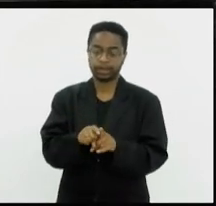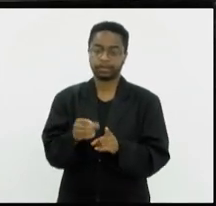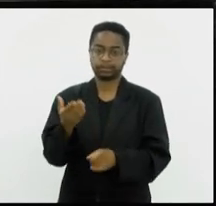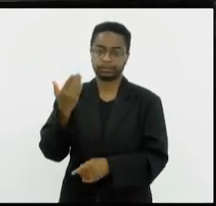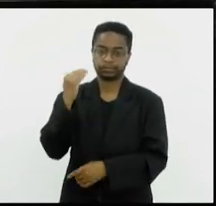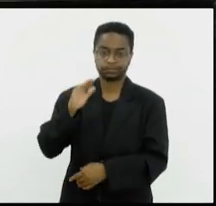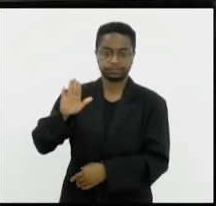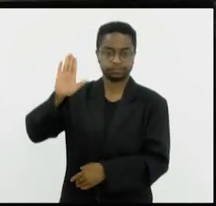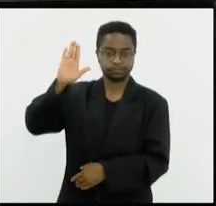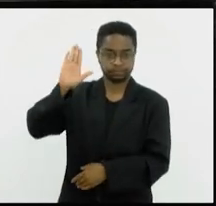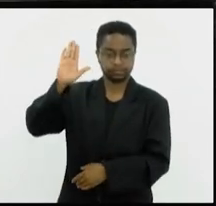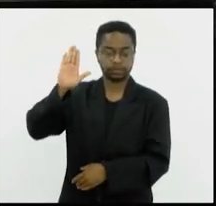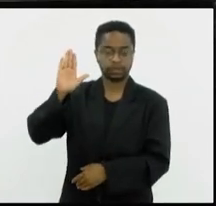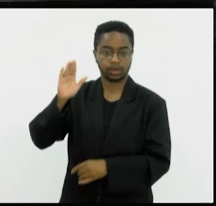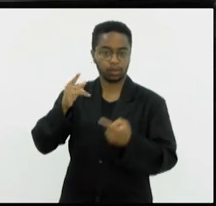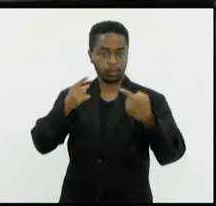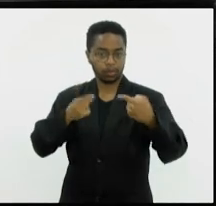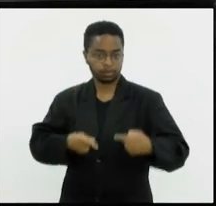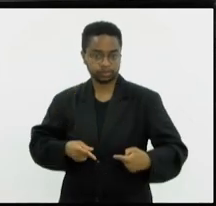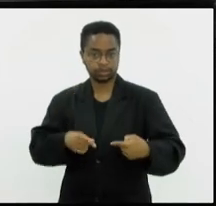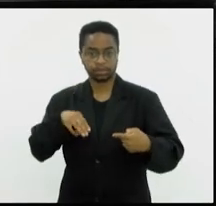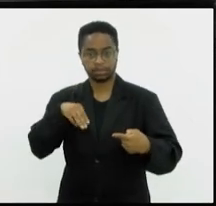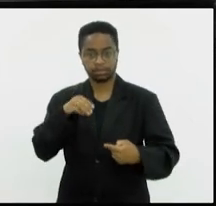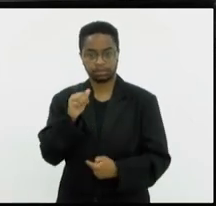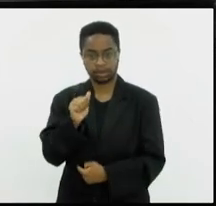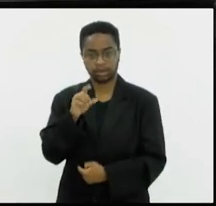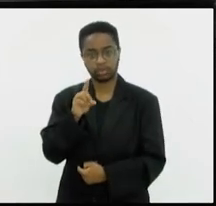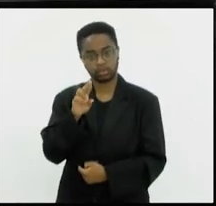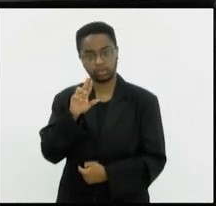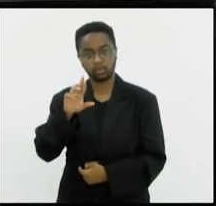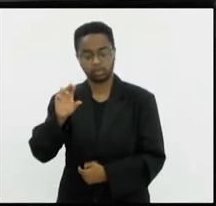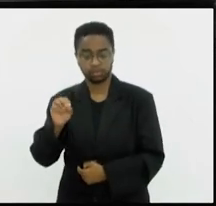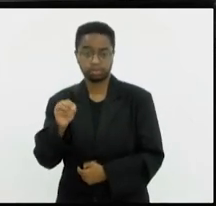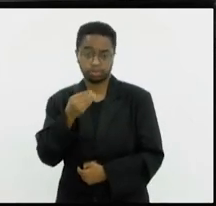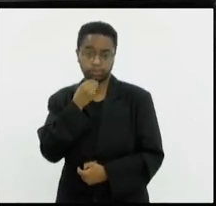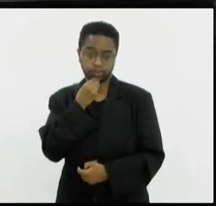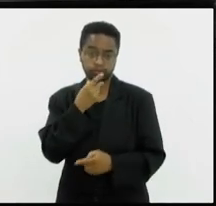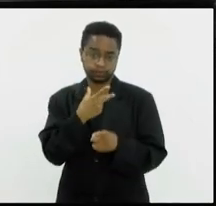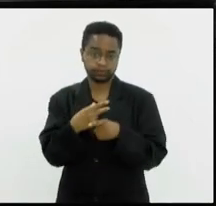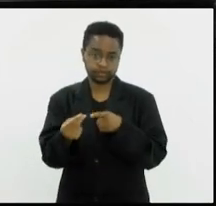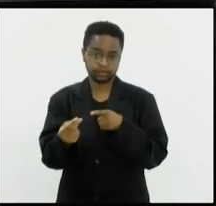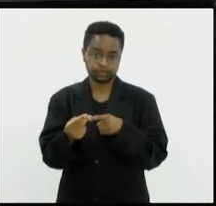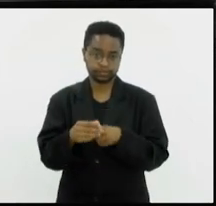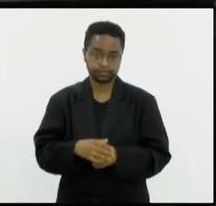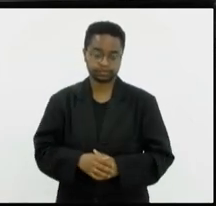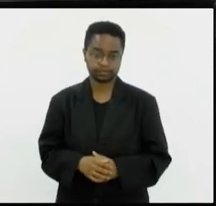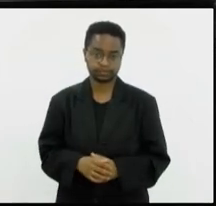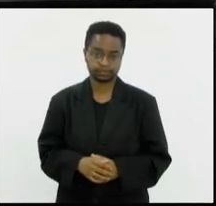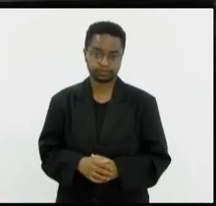da Oposição a maduro com grandes chances de ser vitoriosa e